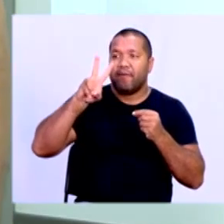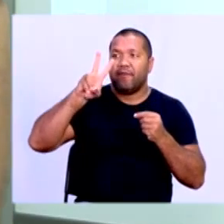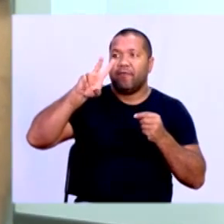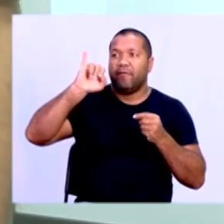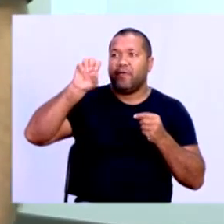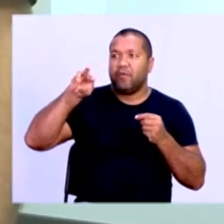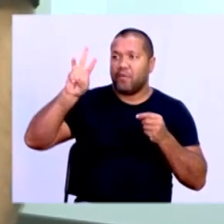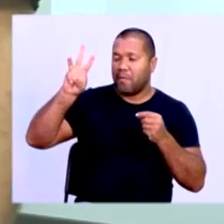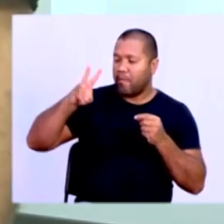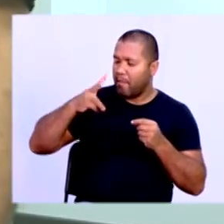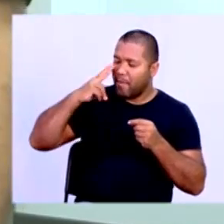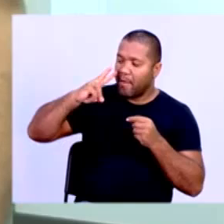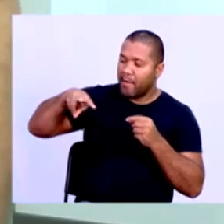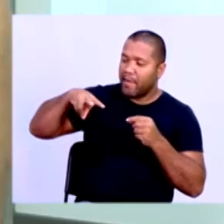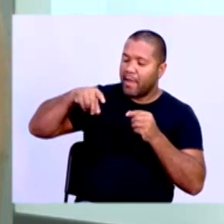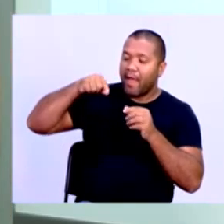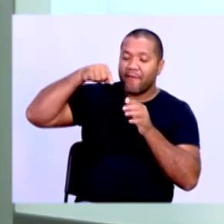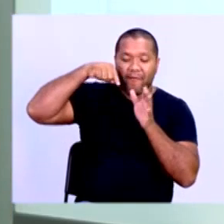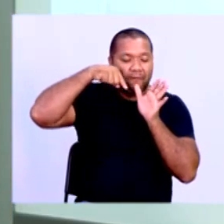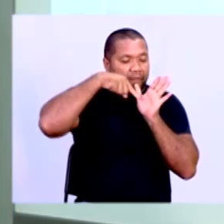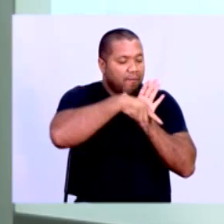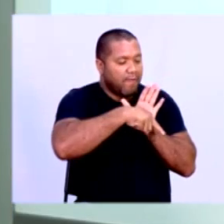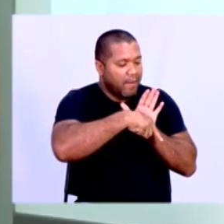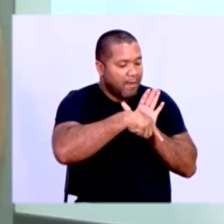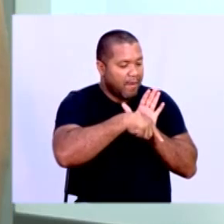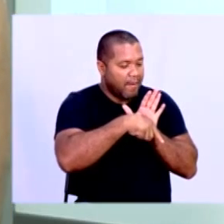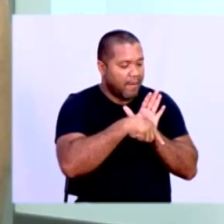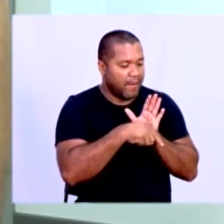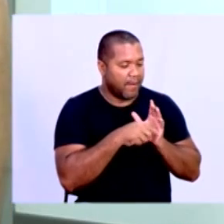ver as informações do